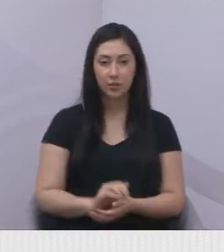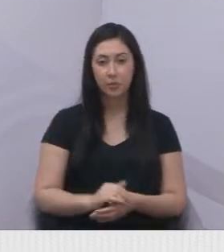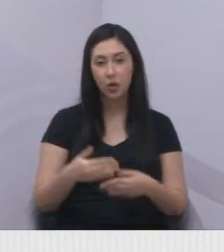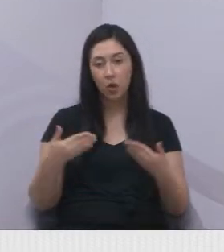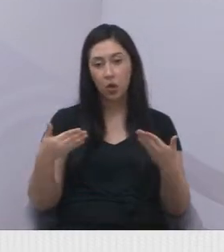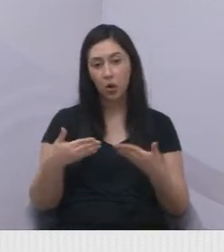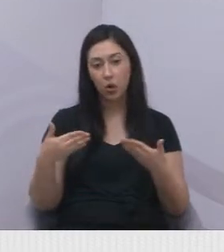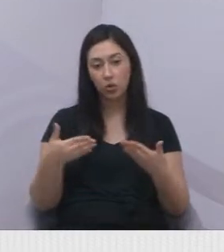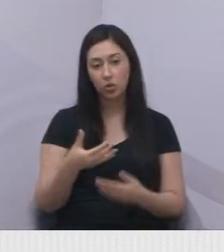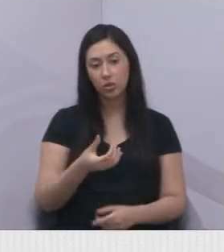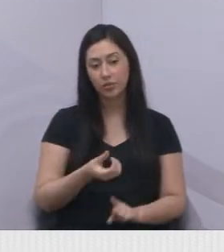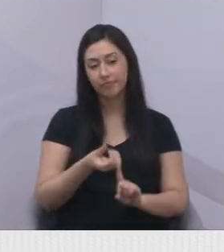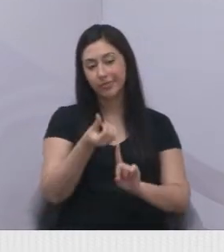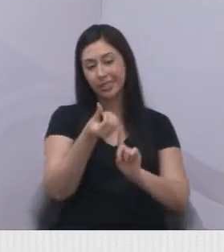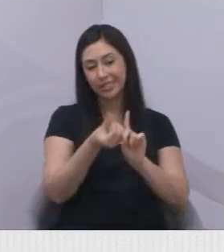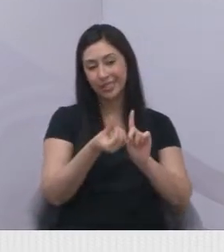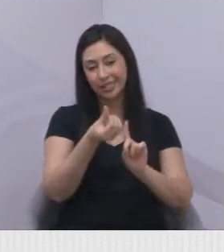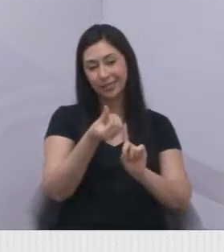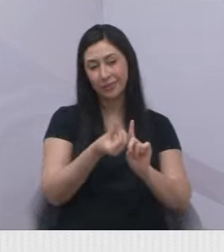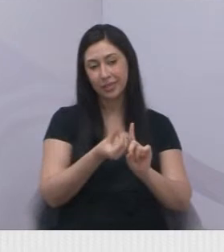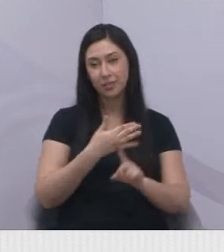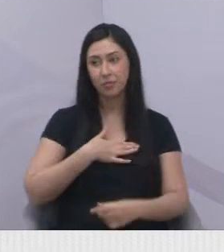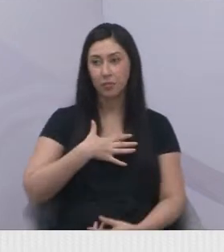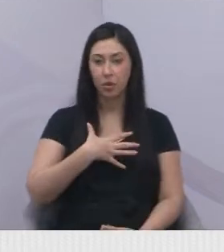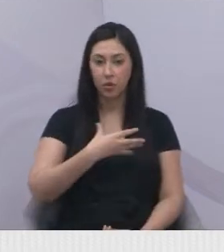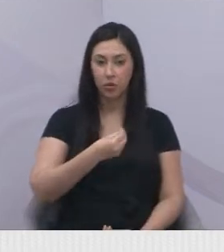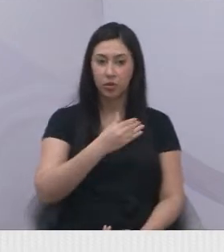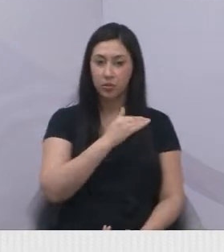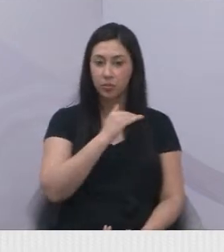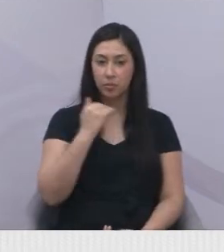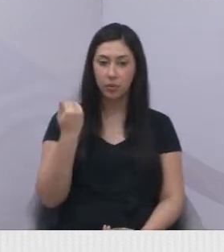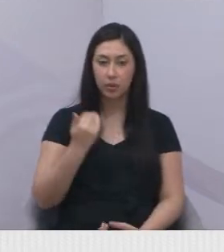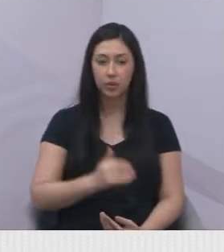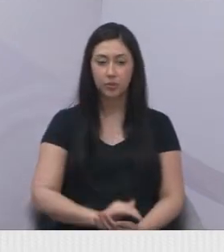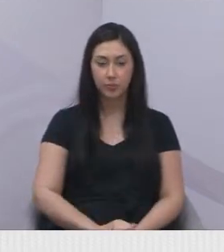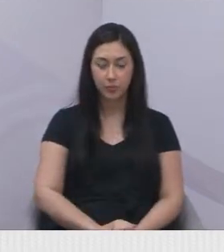fazendo 6 meses que ele faleceu. É,